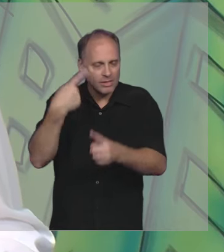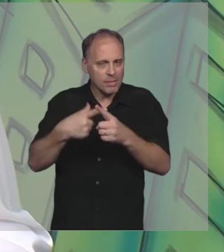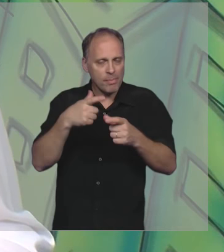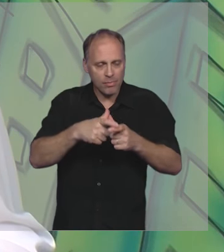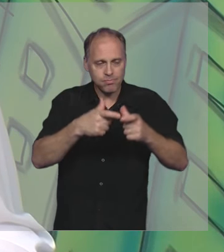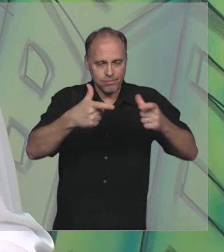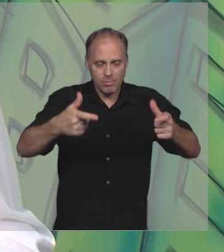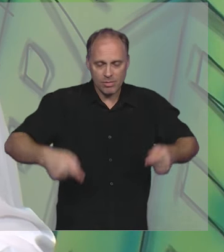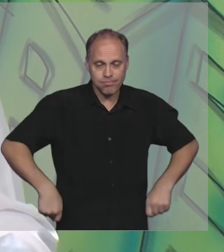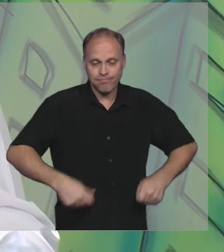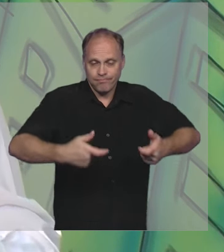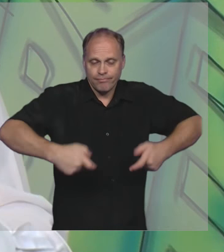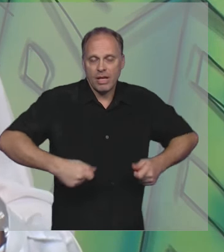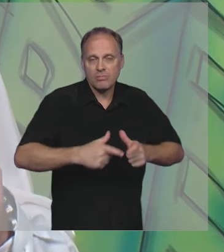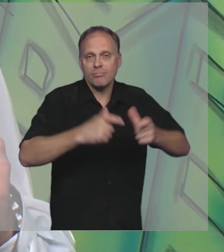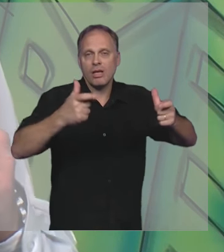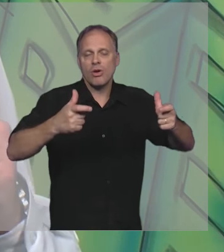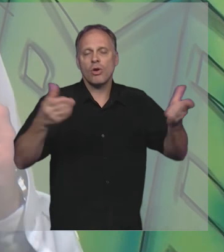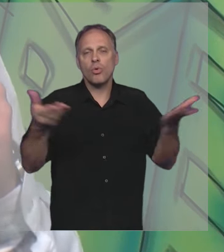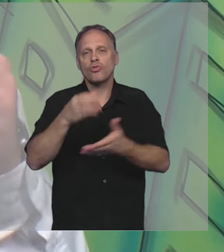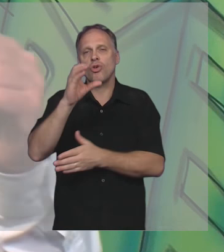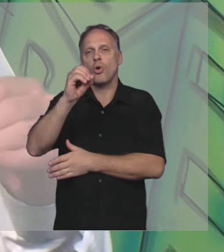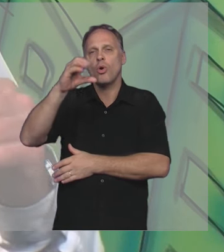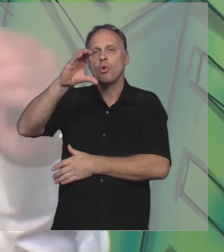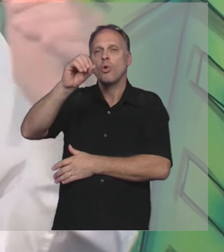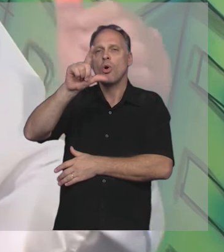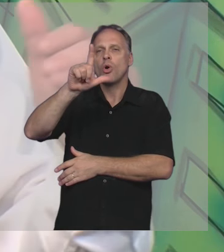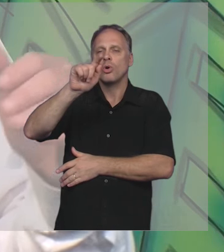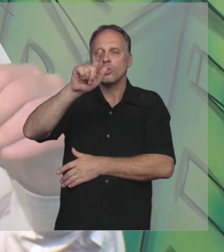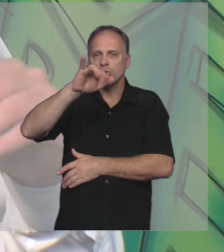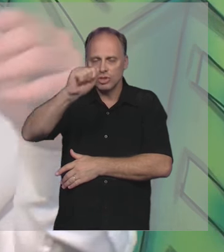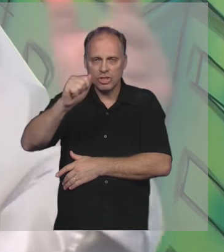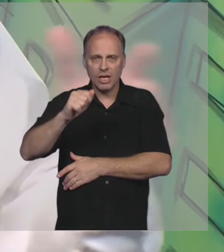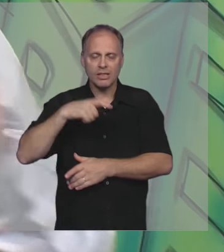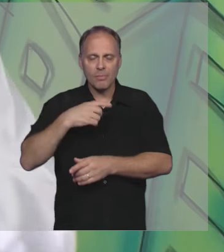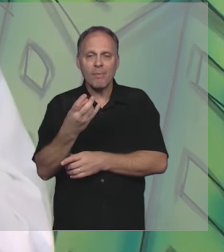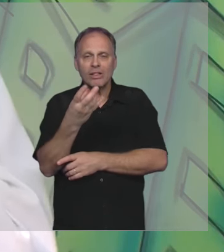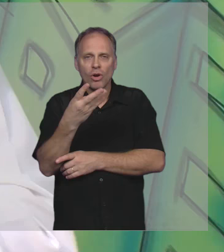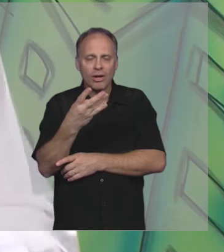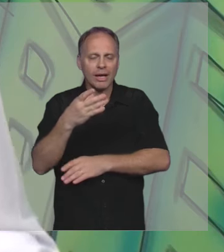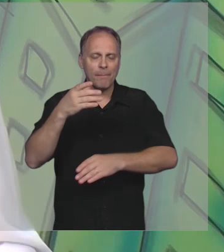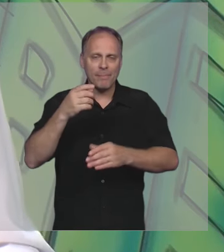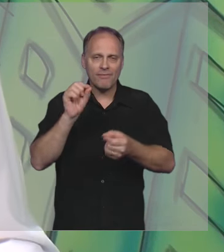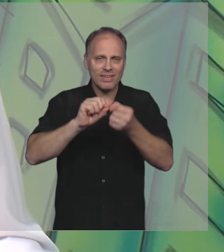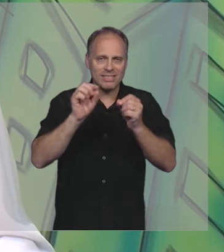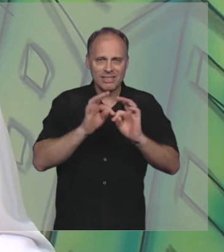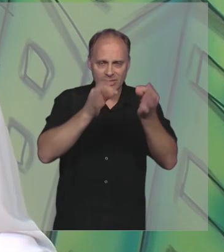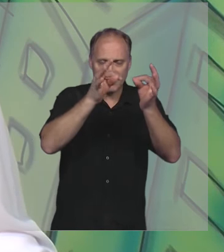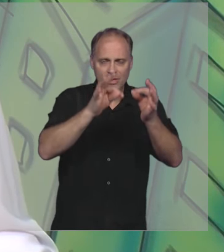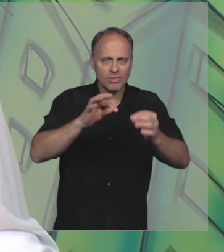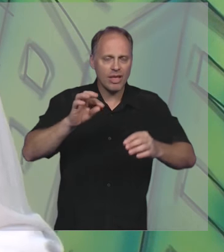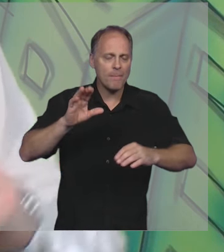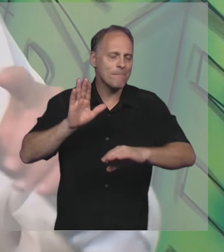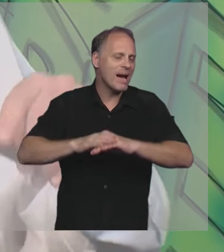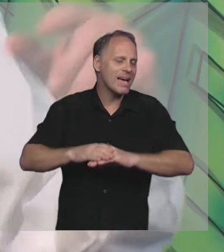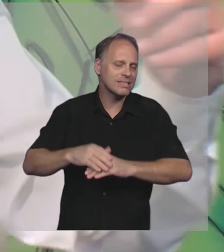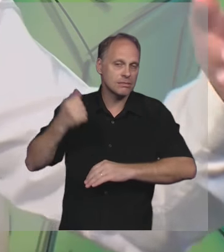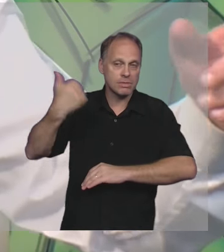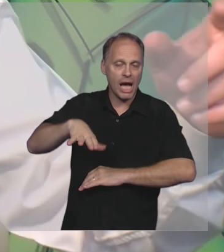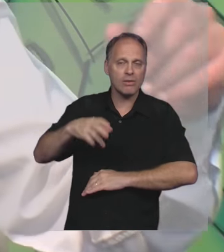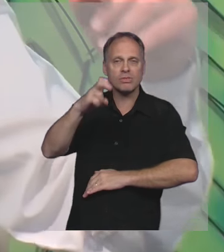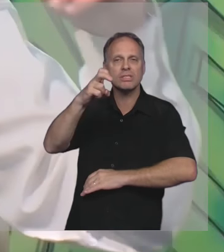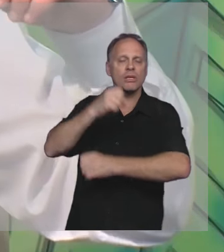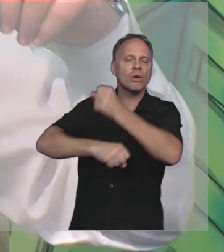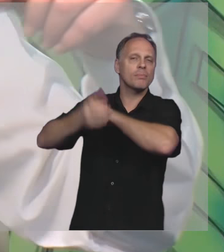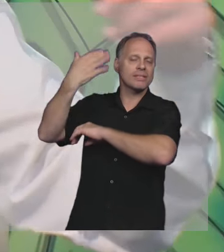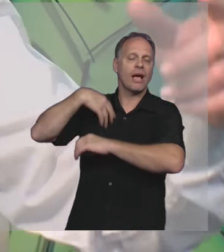esse custo é maior. Hoje a oncologia ela tem uma droga para quimioterapia que ela é mais cara do que a gente tinha 5 anos atrás. Então isso há